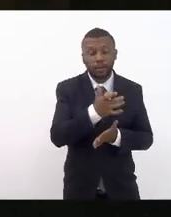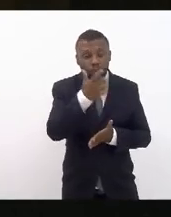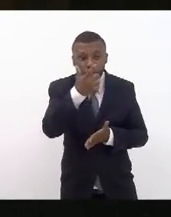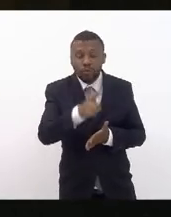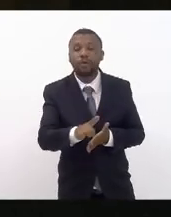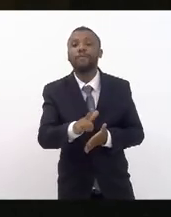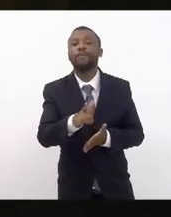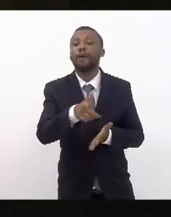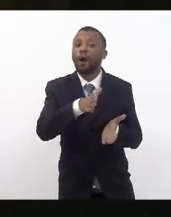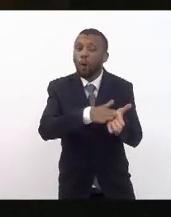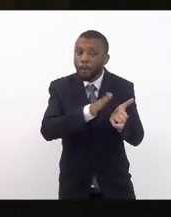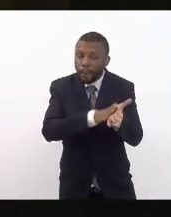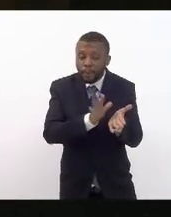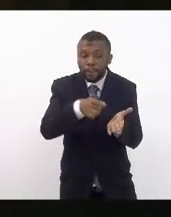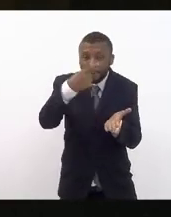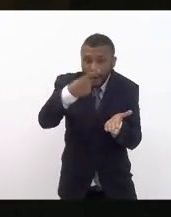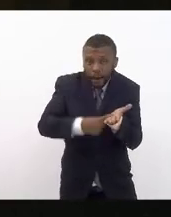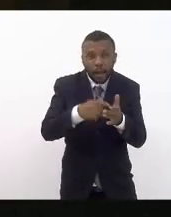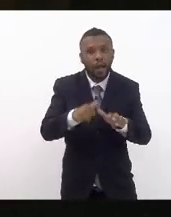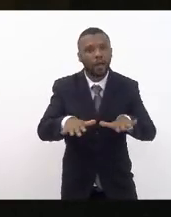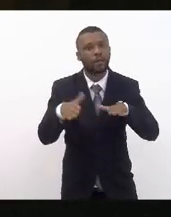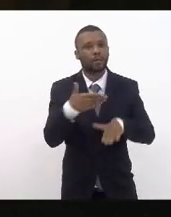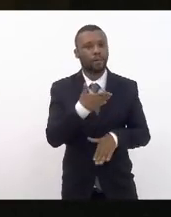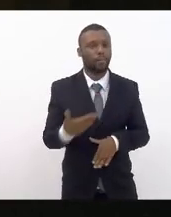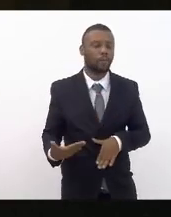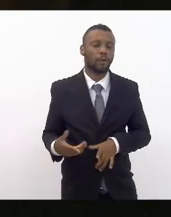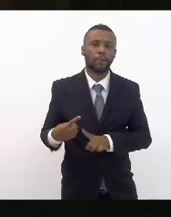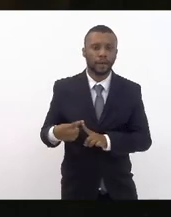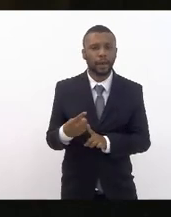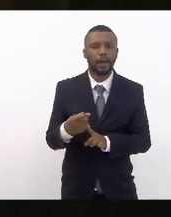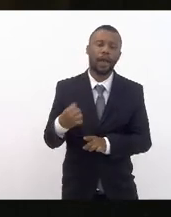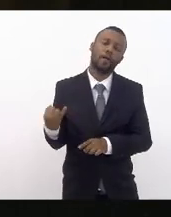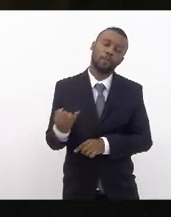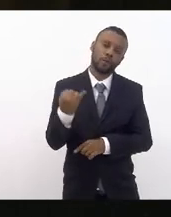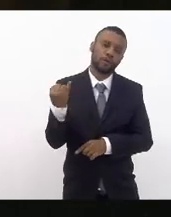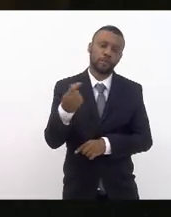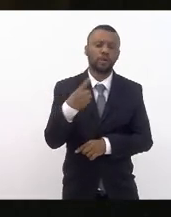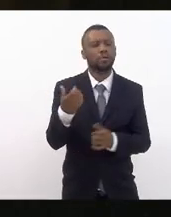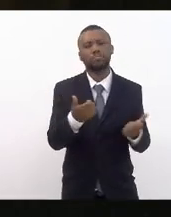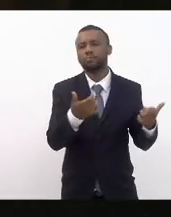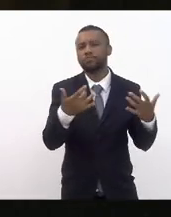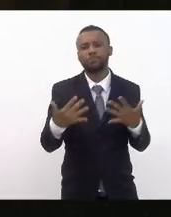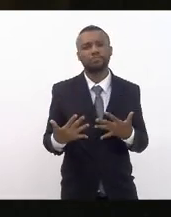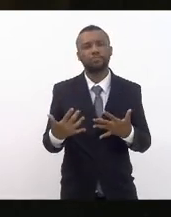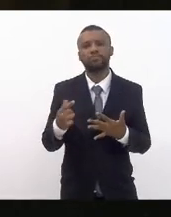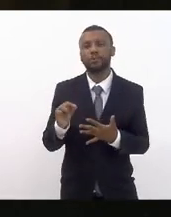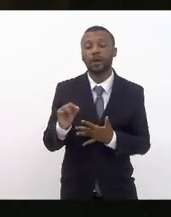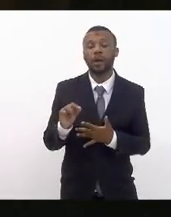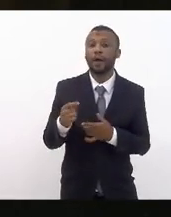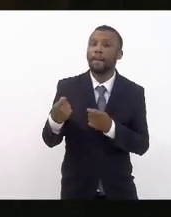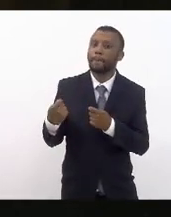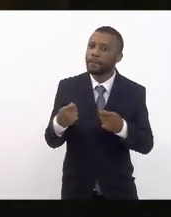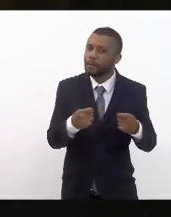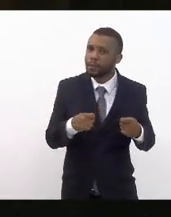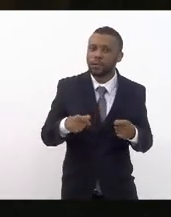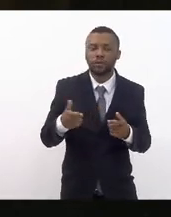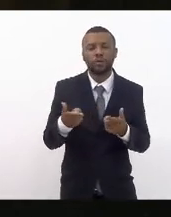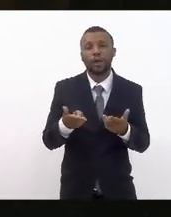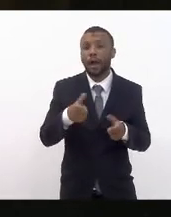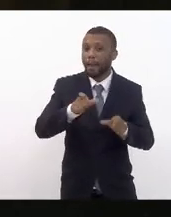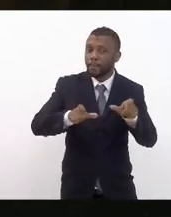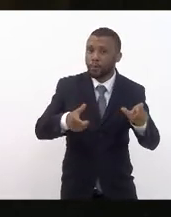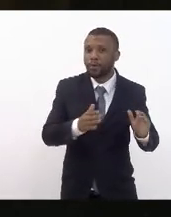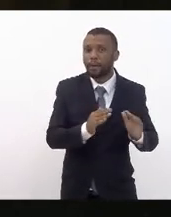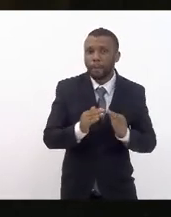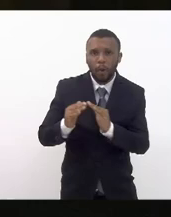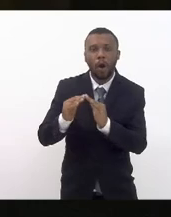realização desta audiência pública, porque é necessária. Nós estamos falando da necessidade do morador e da